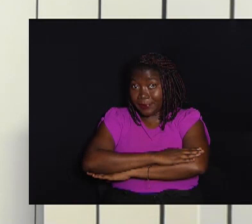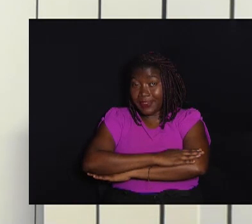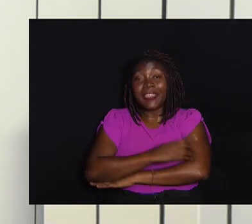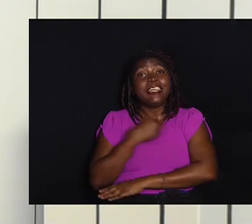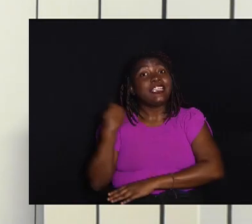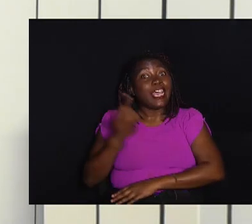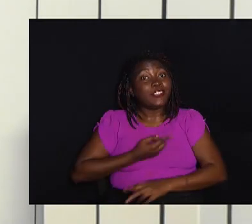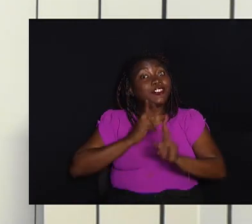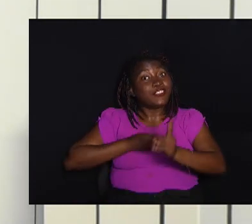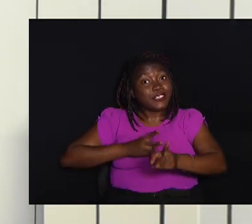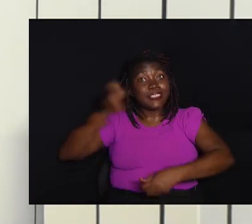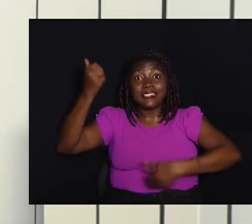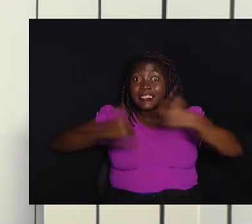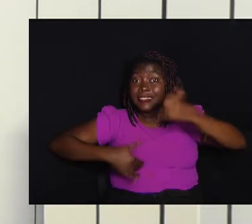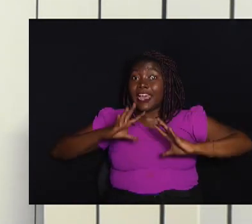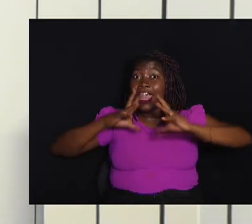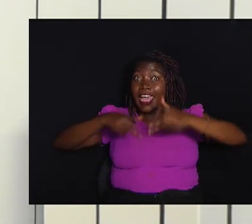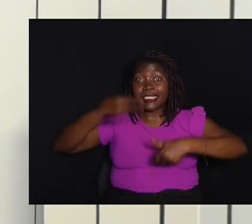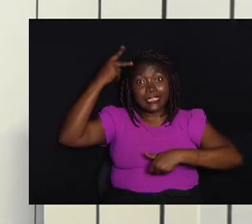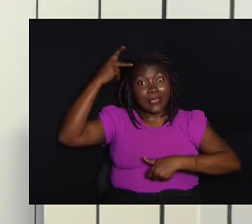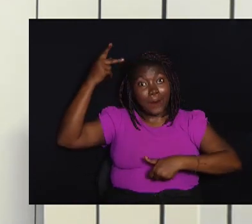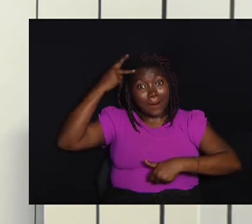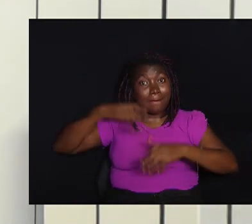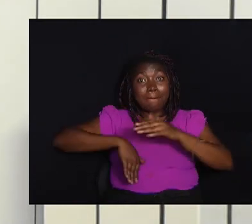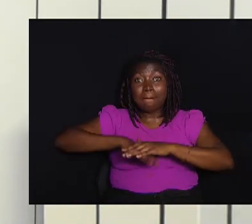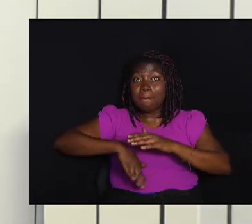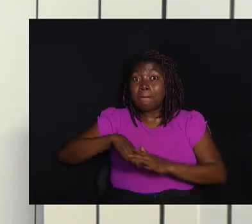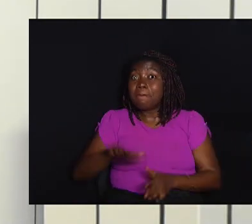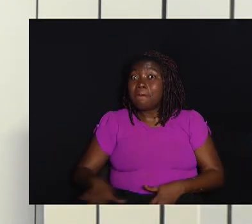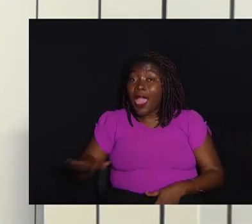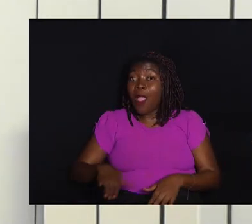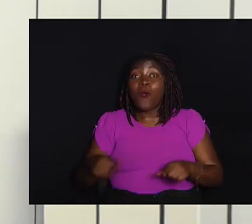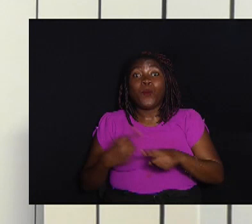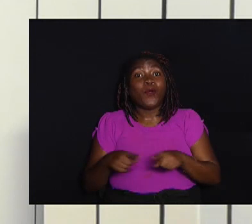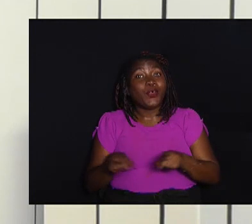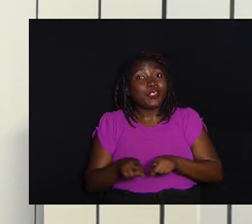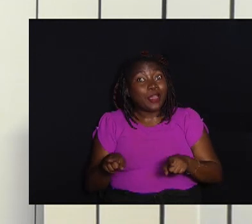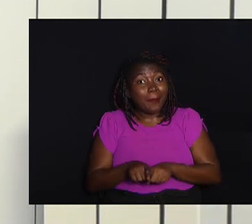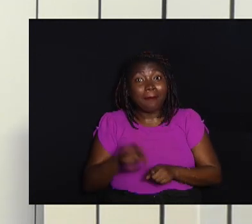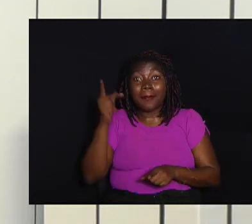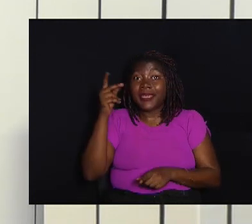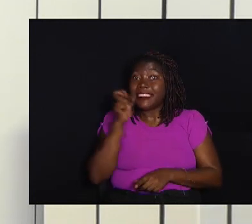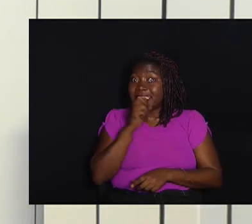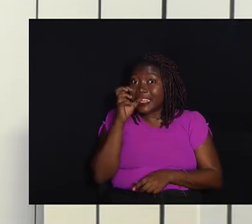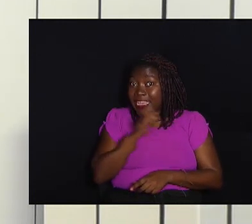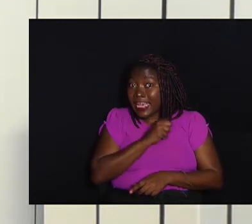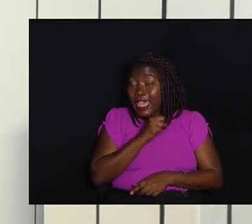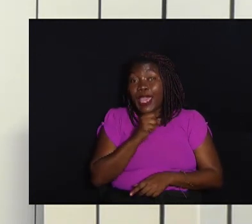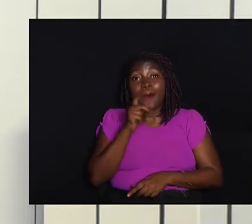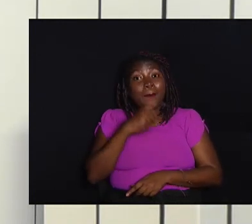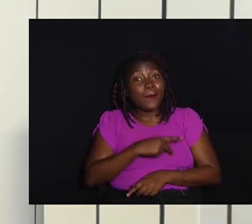segue falando aqui da Copa São Paulo de Futebol Júnior, porque também no sábado a Ponte Preta entrou em